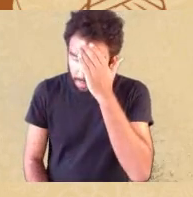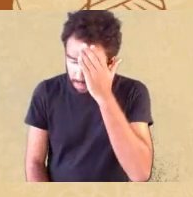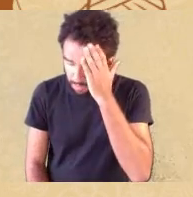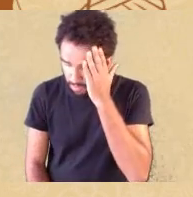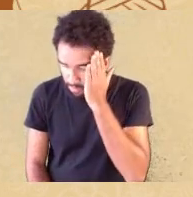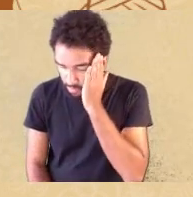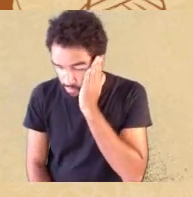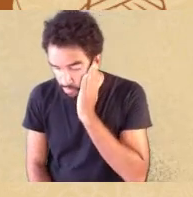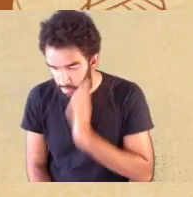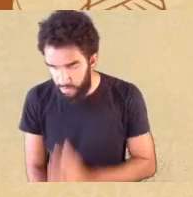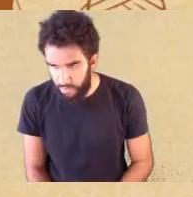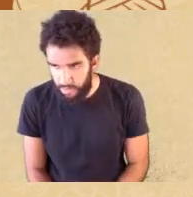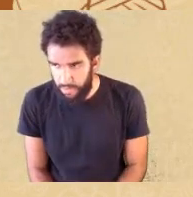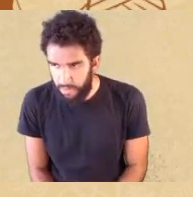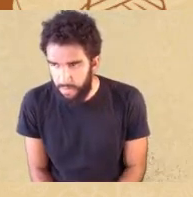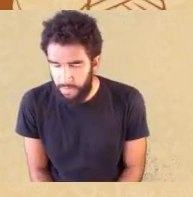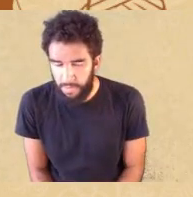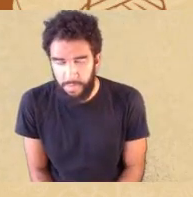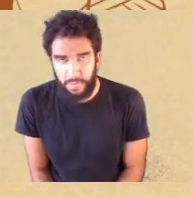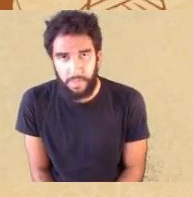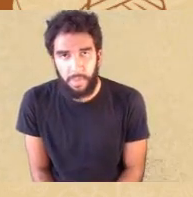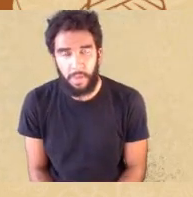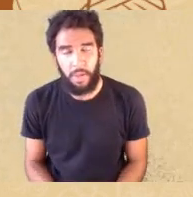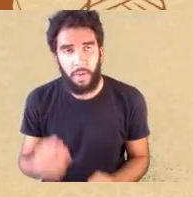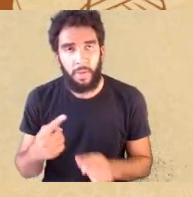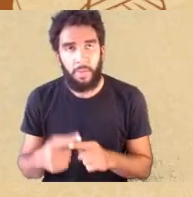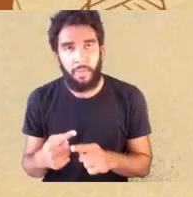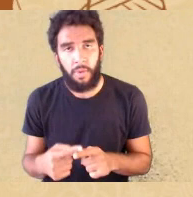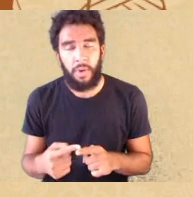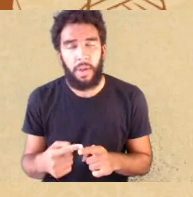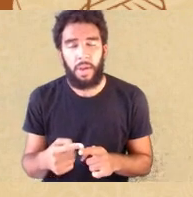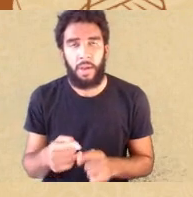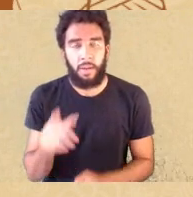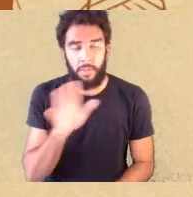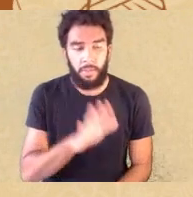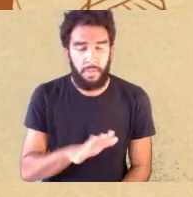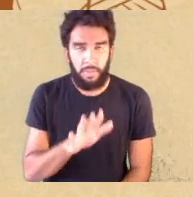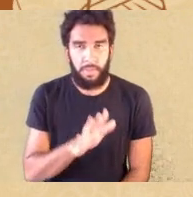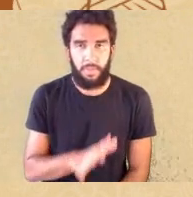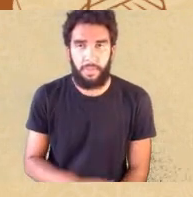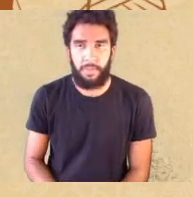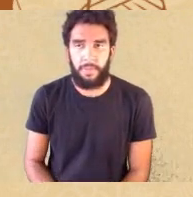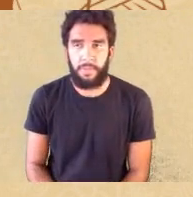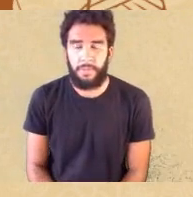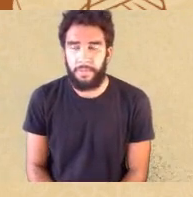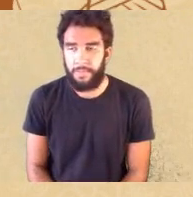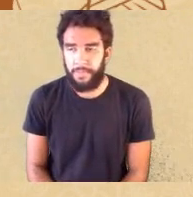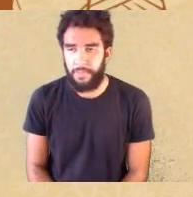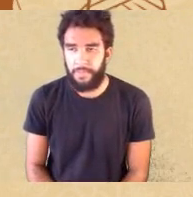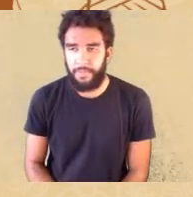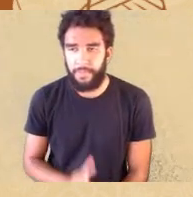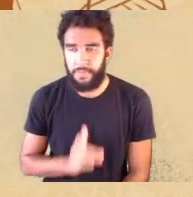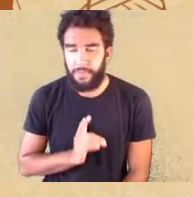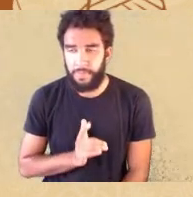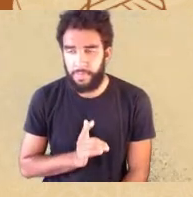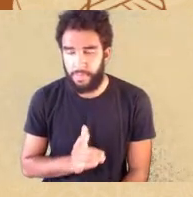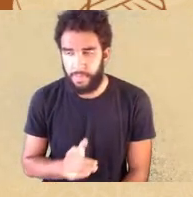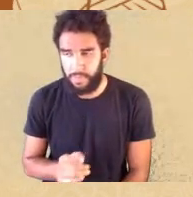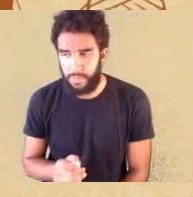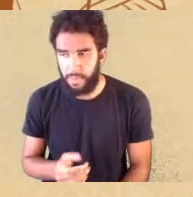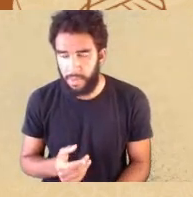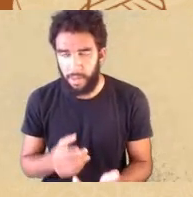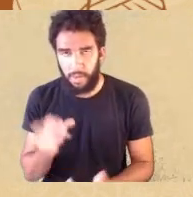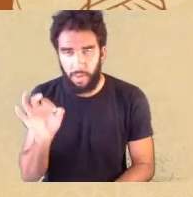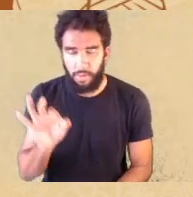gente escalonou ali, para o Brasil mais alta, pessoas bissexuais, a porcentagem,